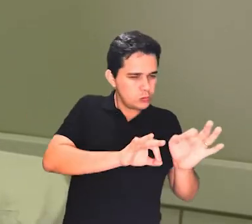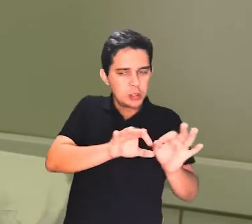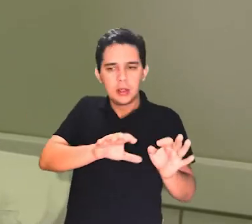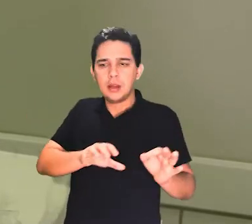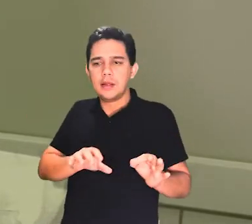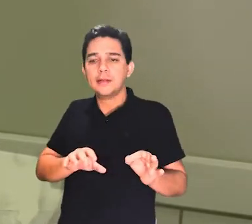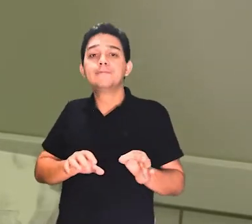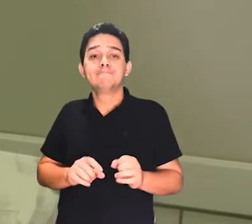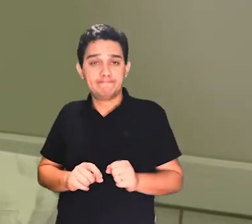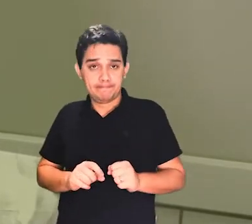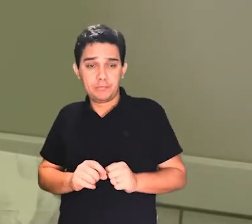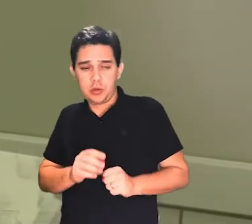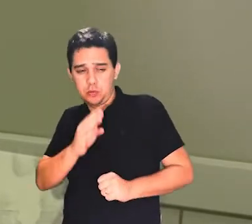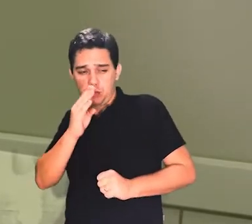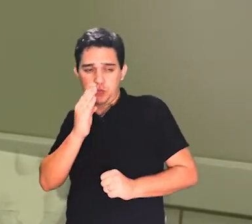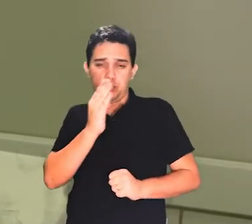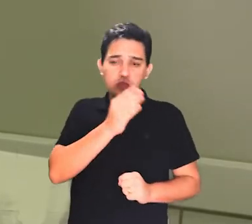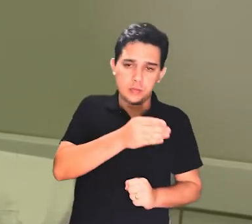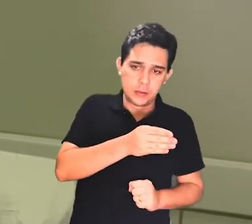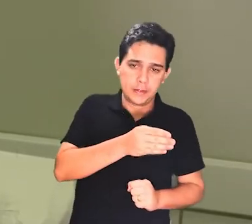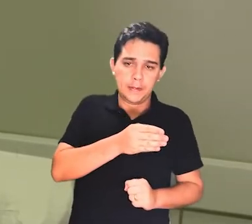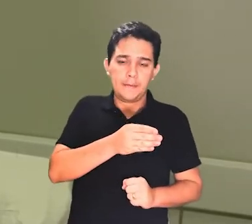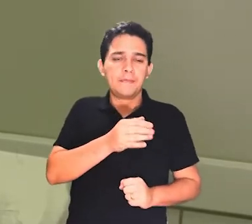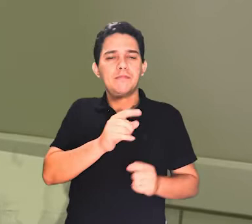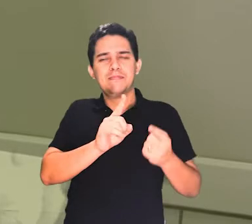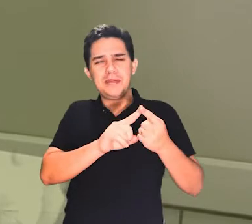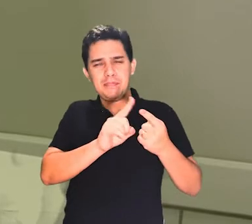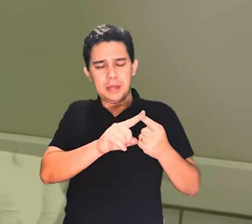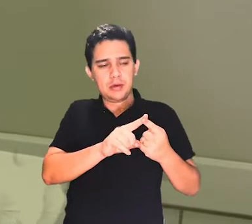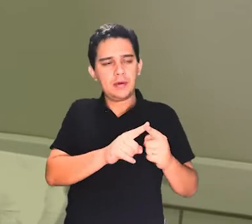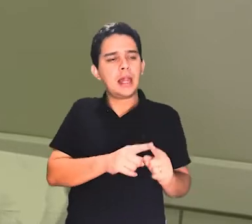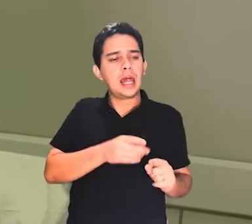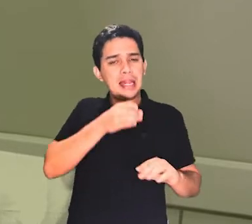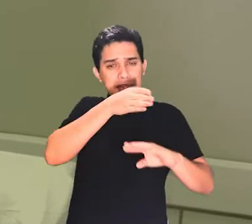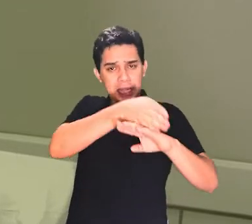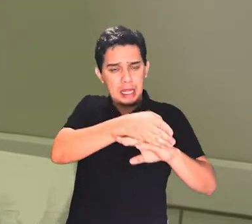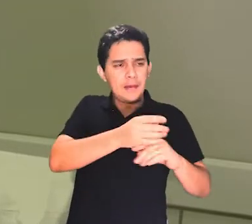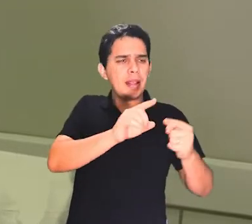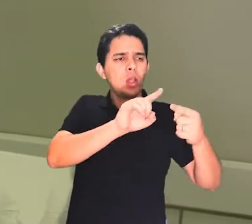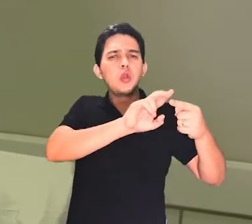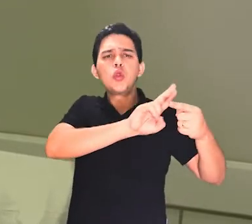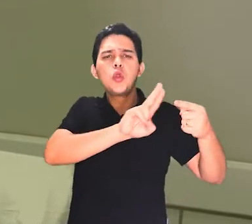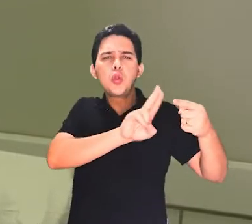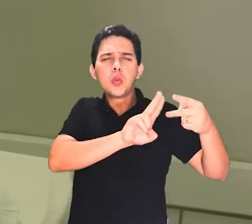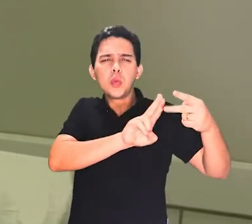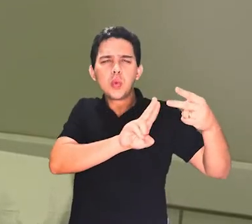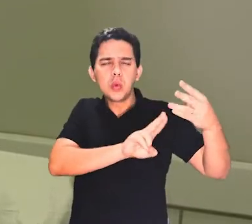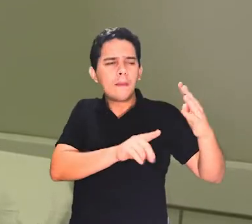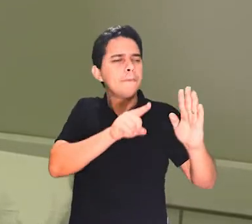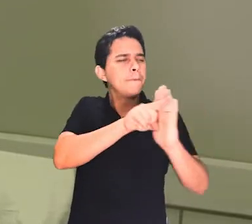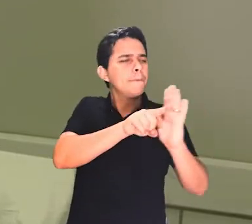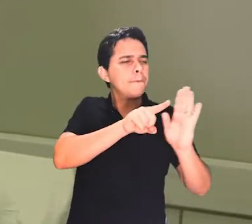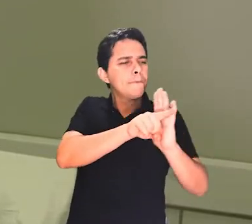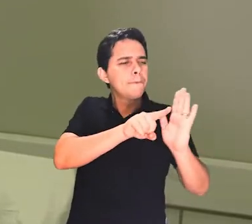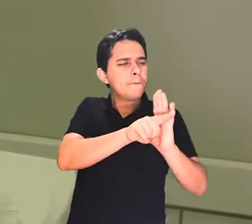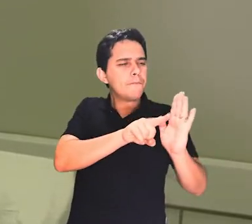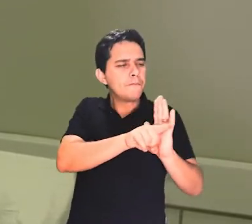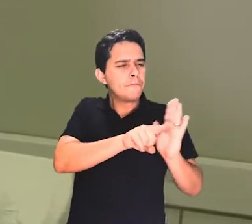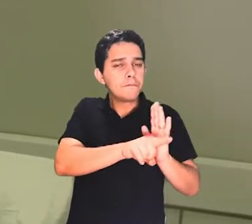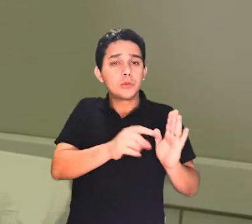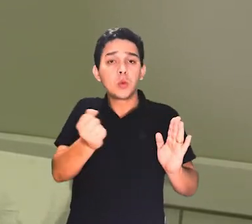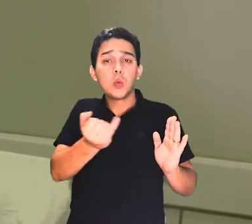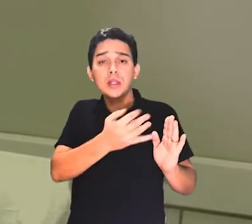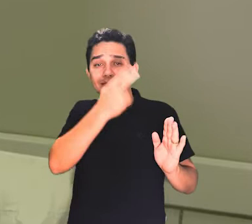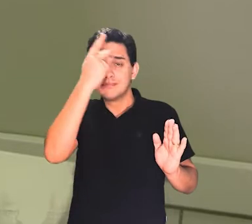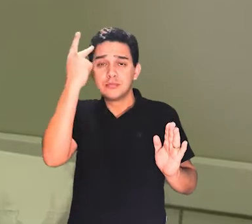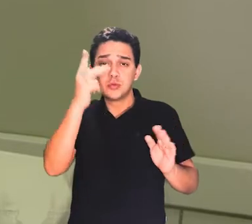desses é a realização de um grande censo clínico institucional, no qual, geralmente, a Secretaria de Estado